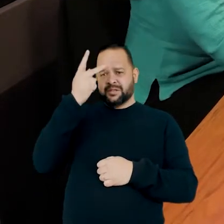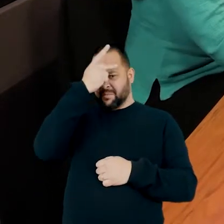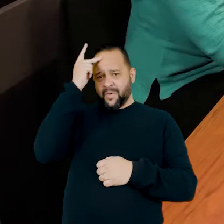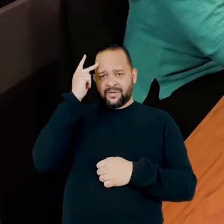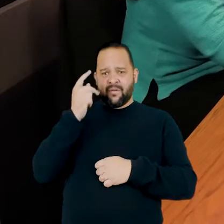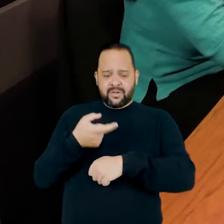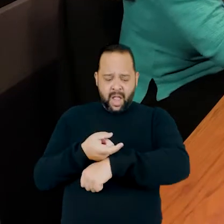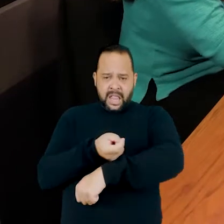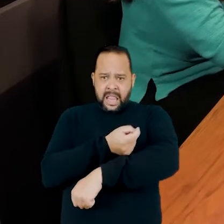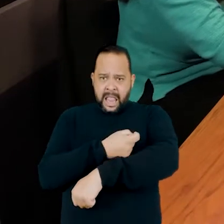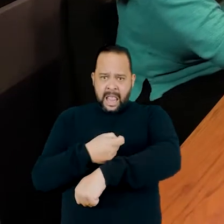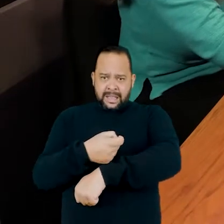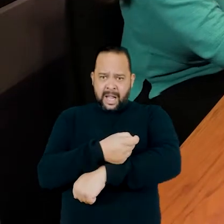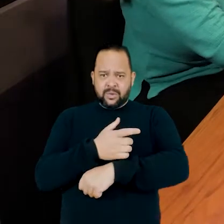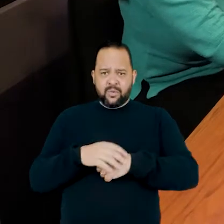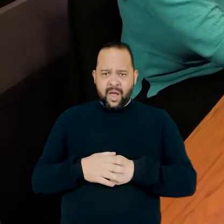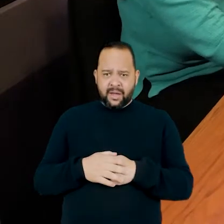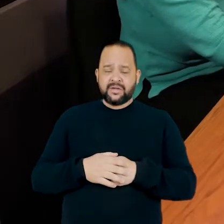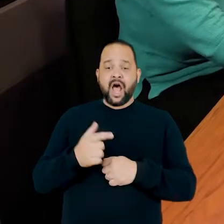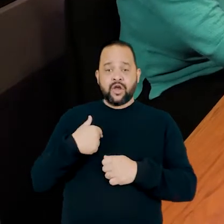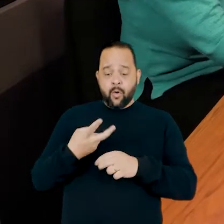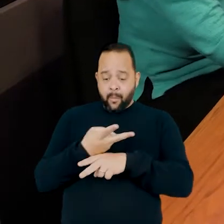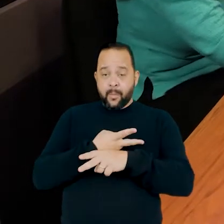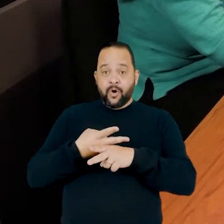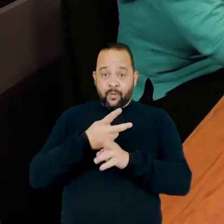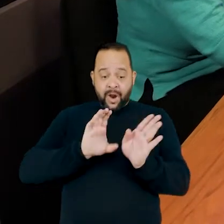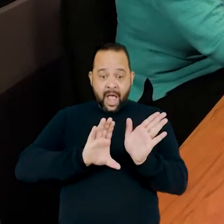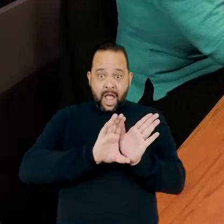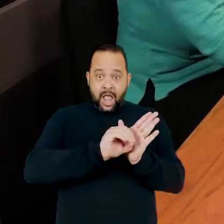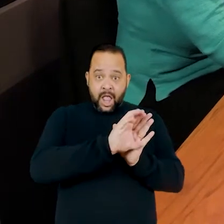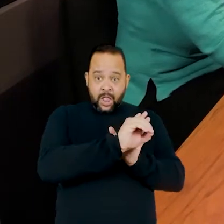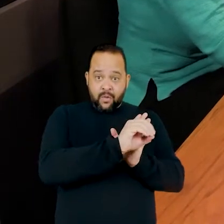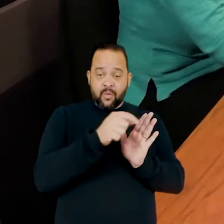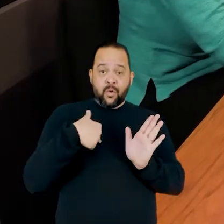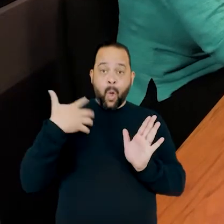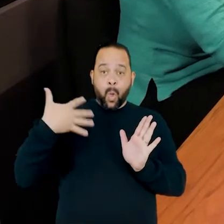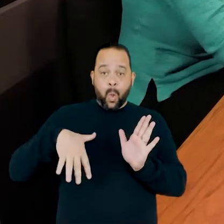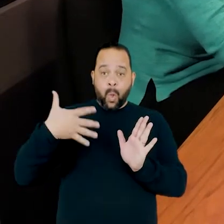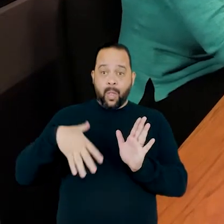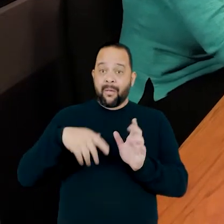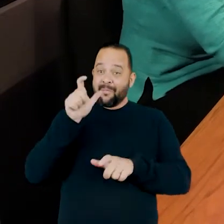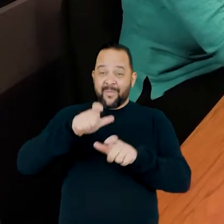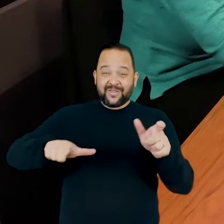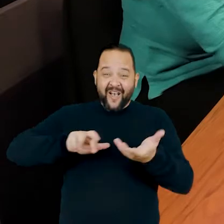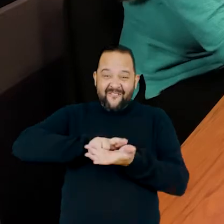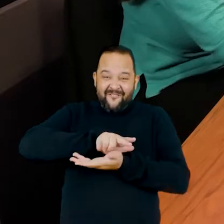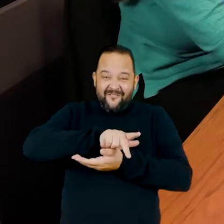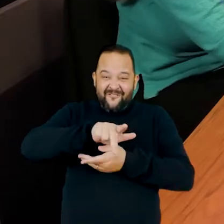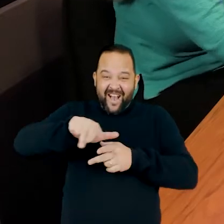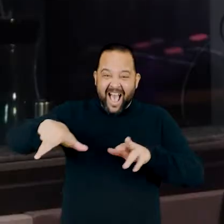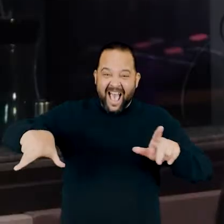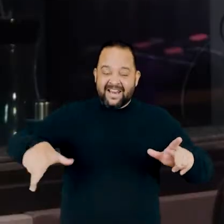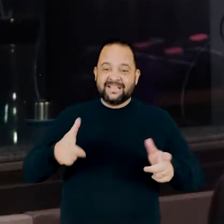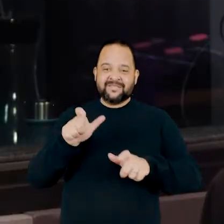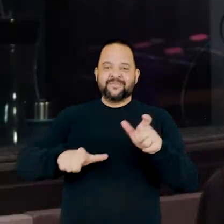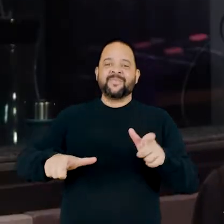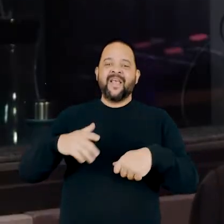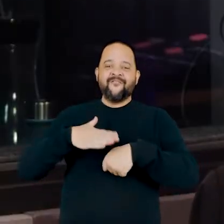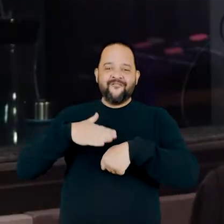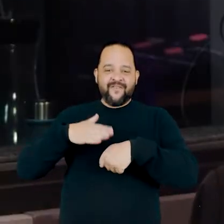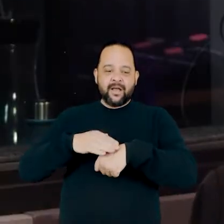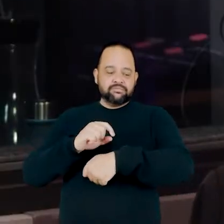É isso mesmo. Coloquei lá em imagens no Google. E, por incrível que pareça, muita gente faz tatuagem com Shure.